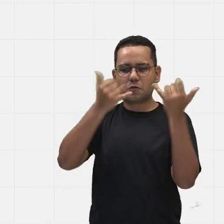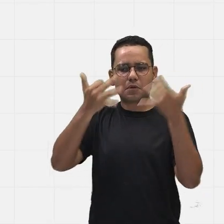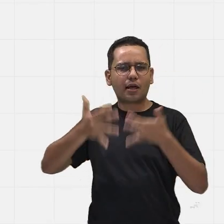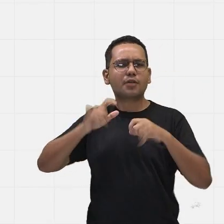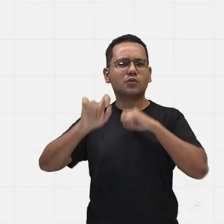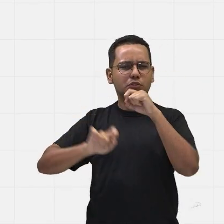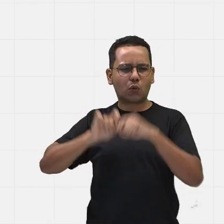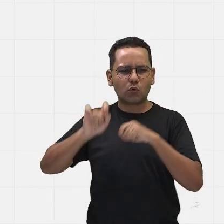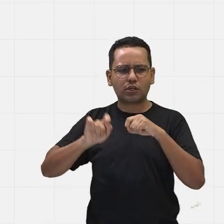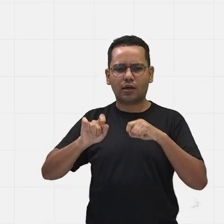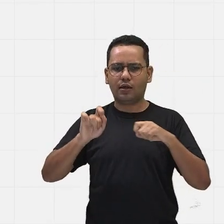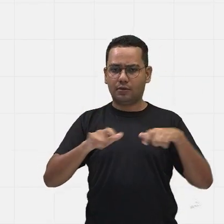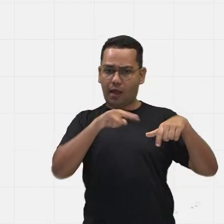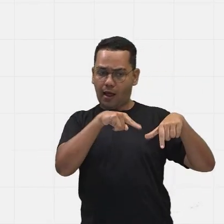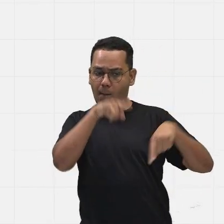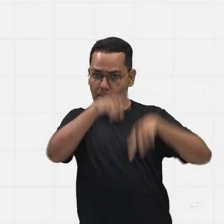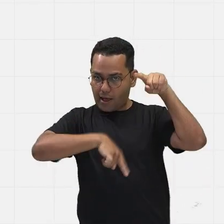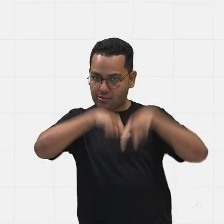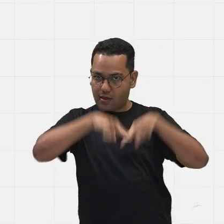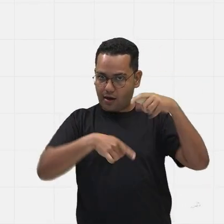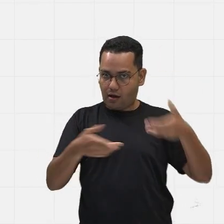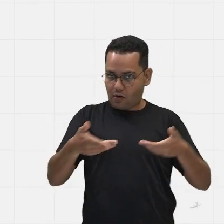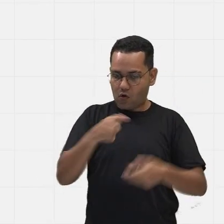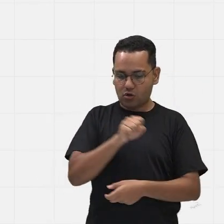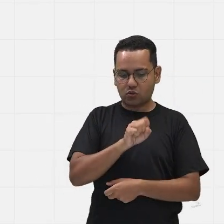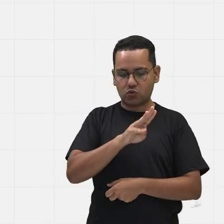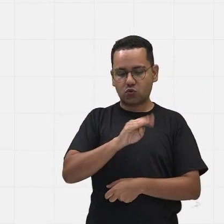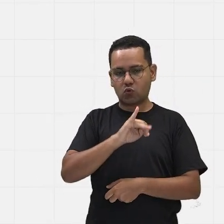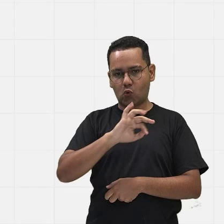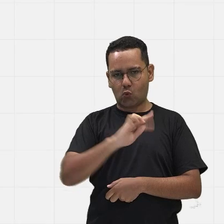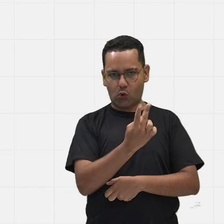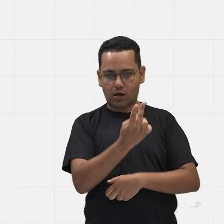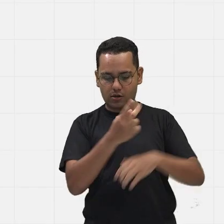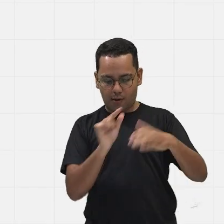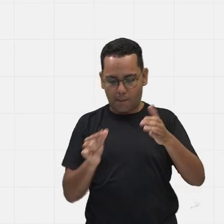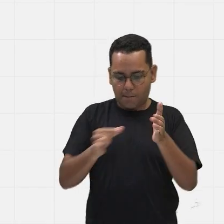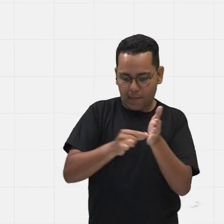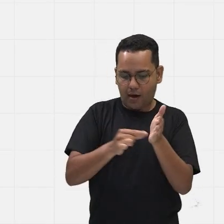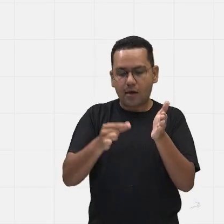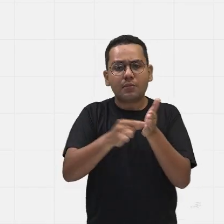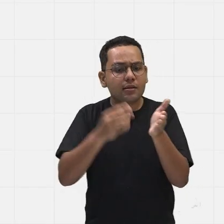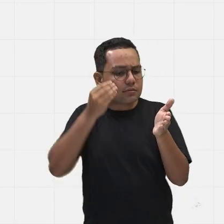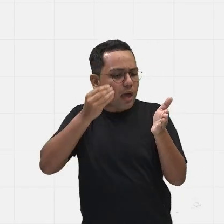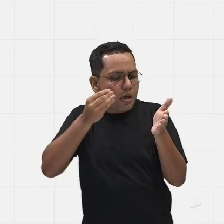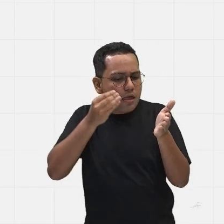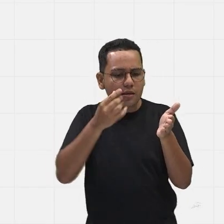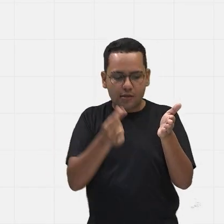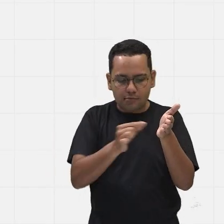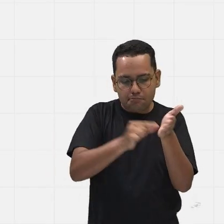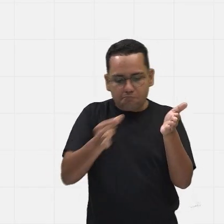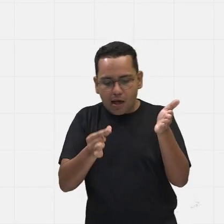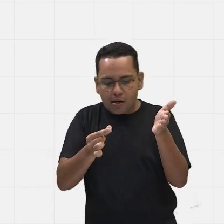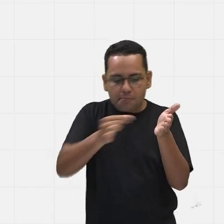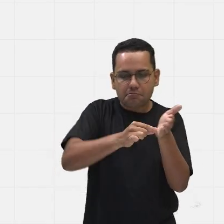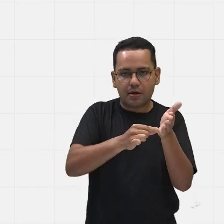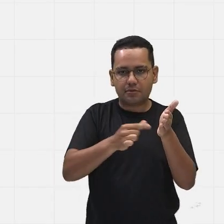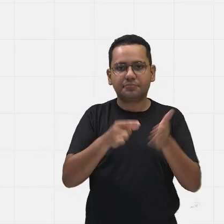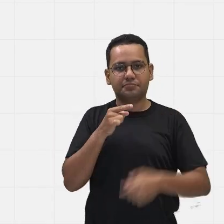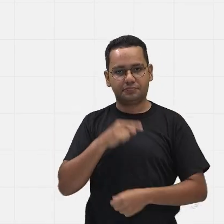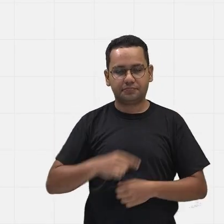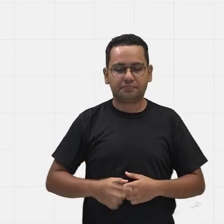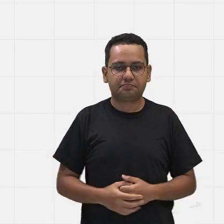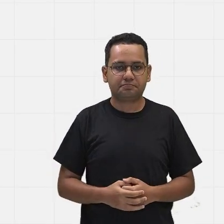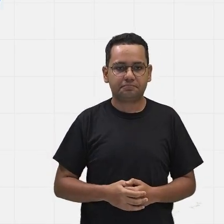do switch. Então, esse aí é o aparelhinho que esse aí é o switch, tá bom?